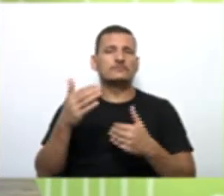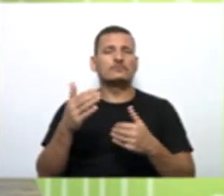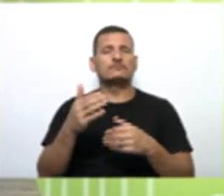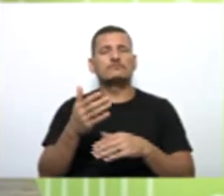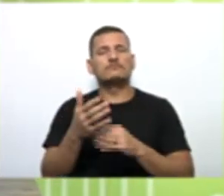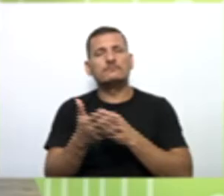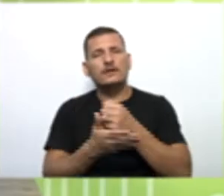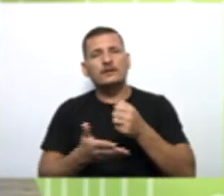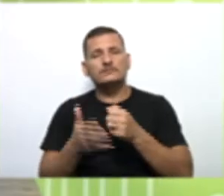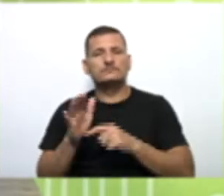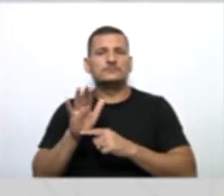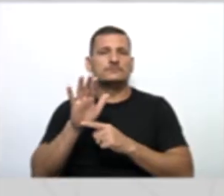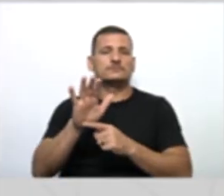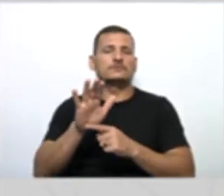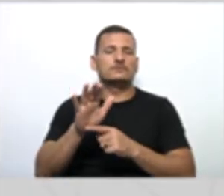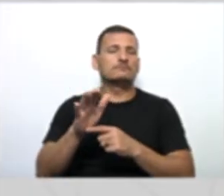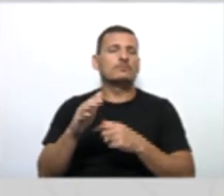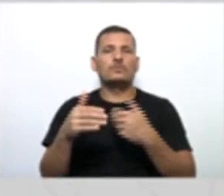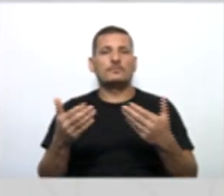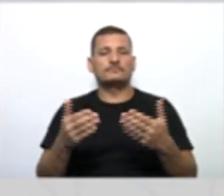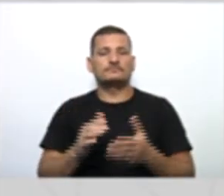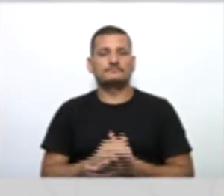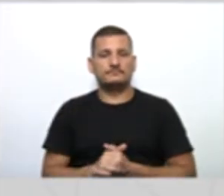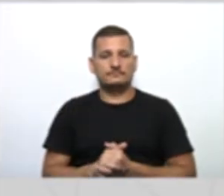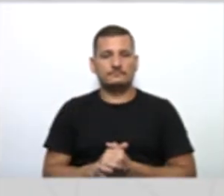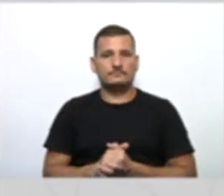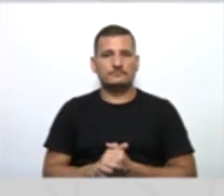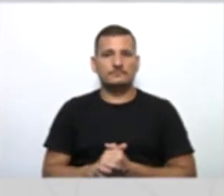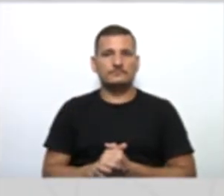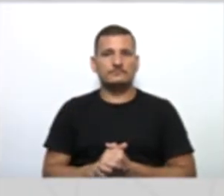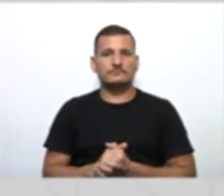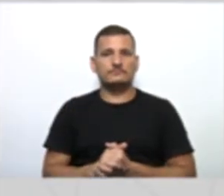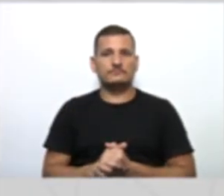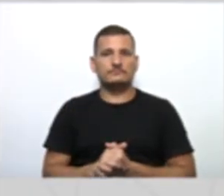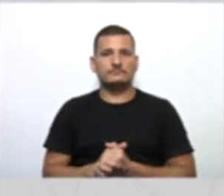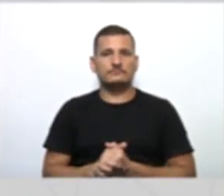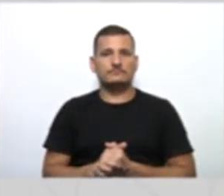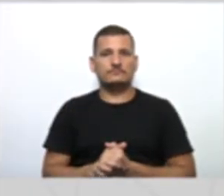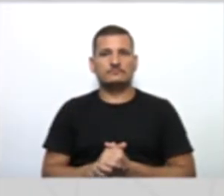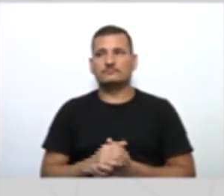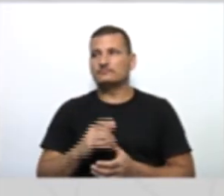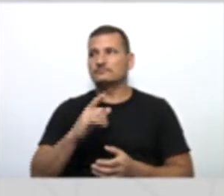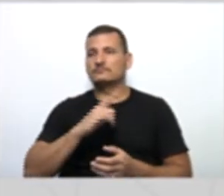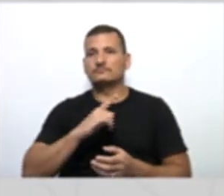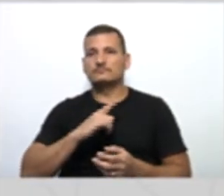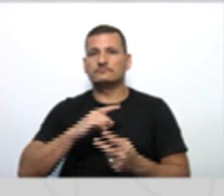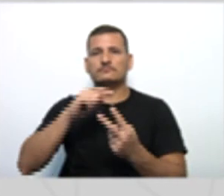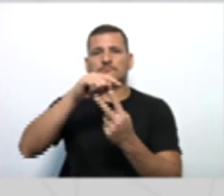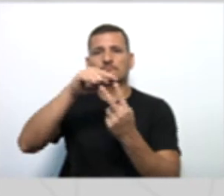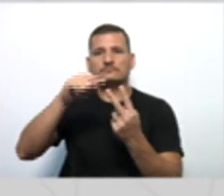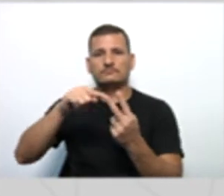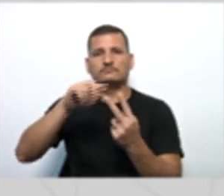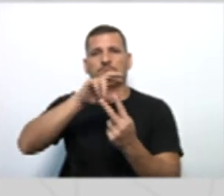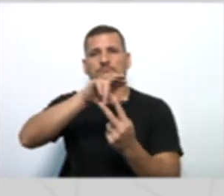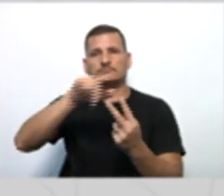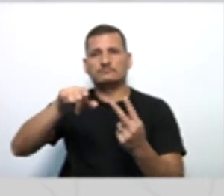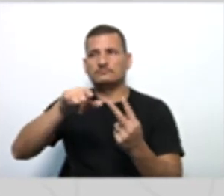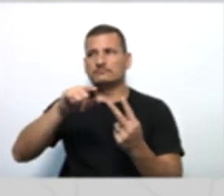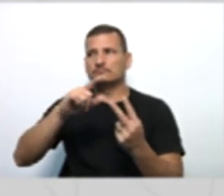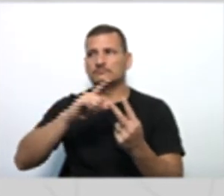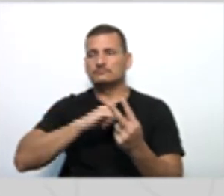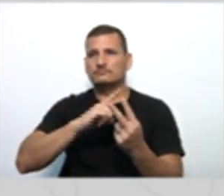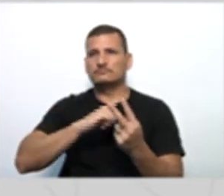básicas que nós temos de apresentação, professor Cássio? Então, alunos, nós temos duas formas principais de apresentação, que são a